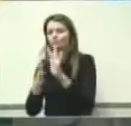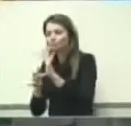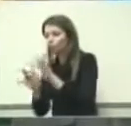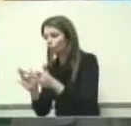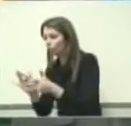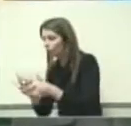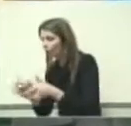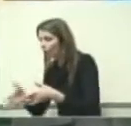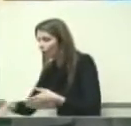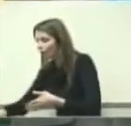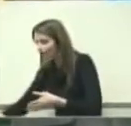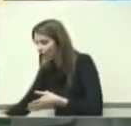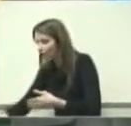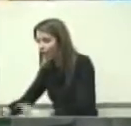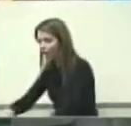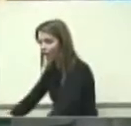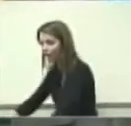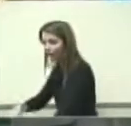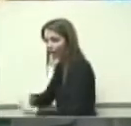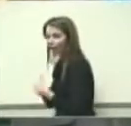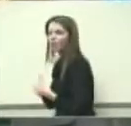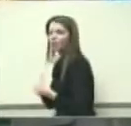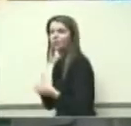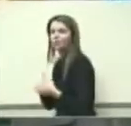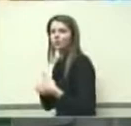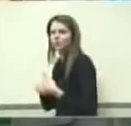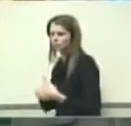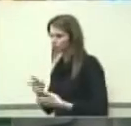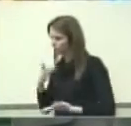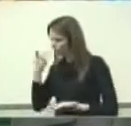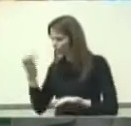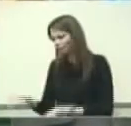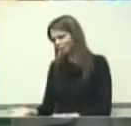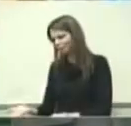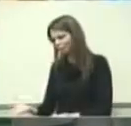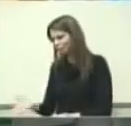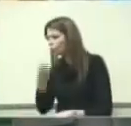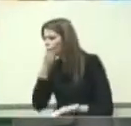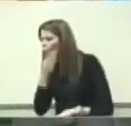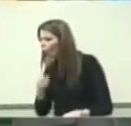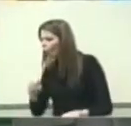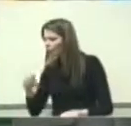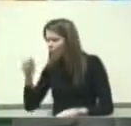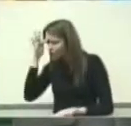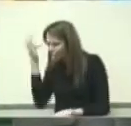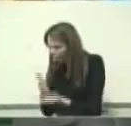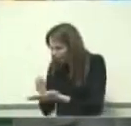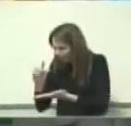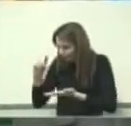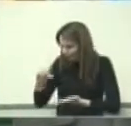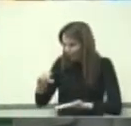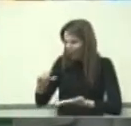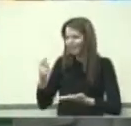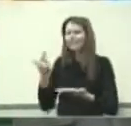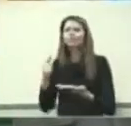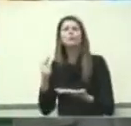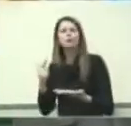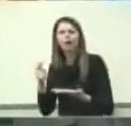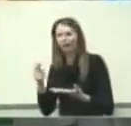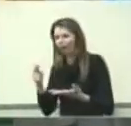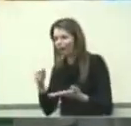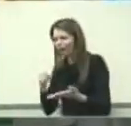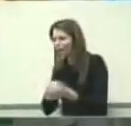estendendo a mão segurou e disse-lhe homem de pequena fé por que